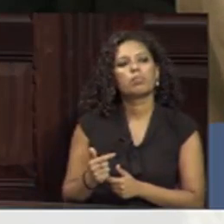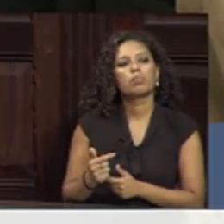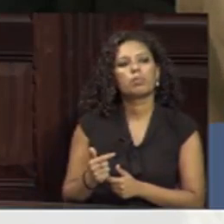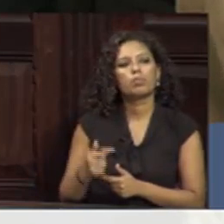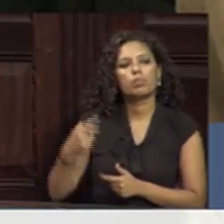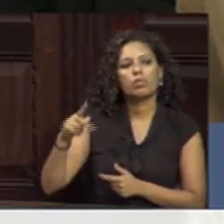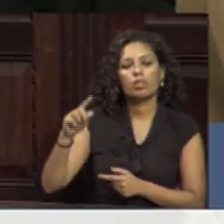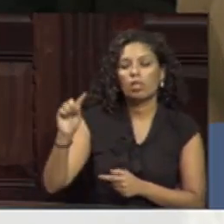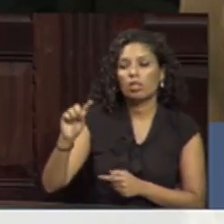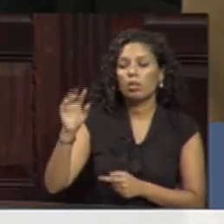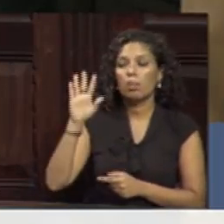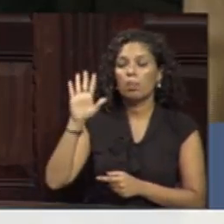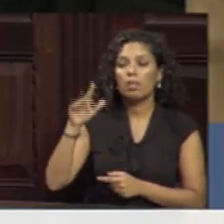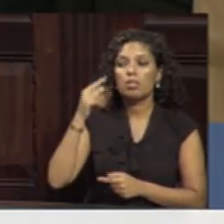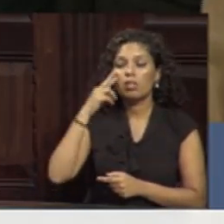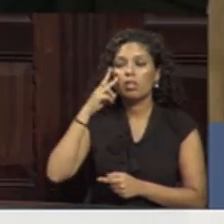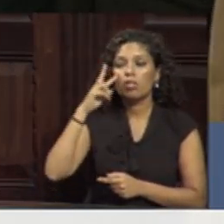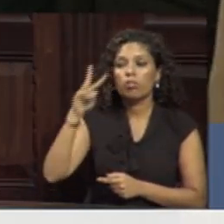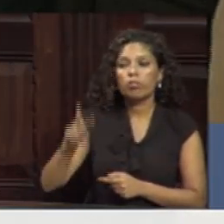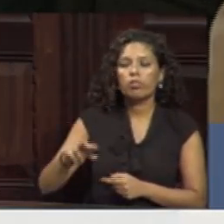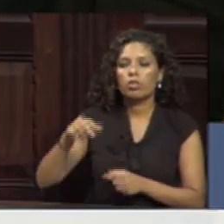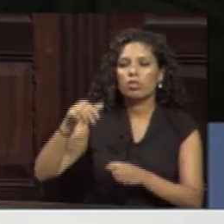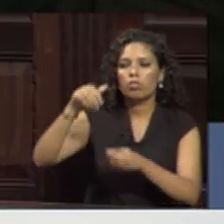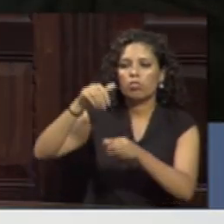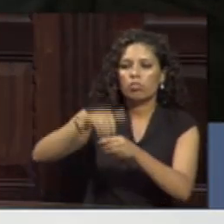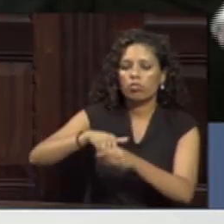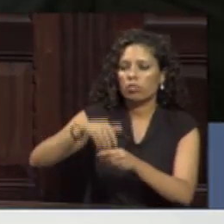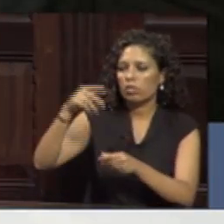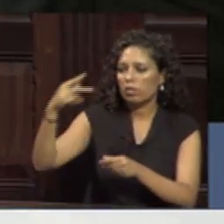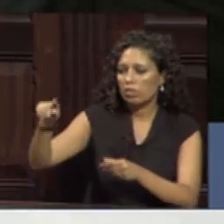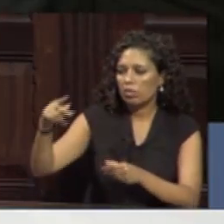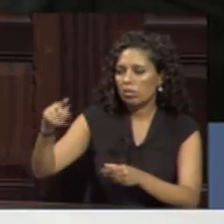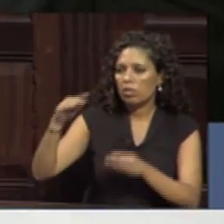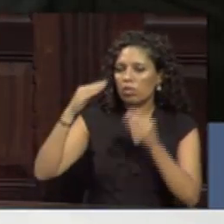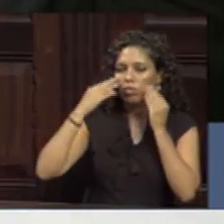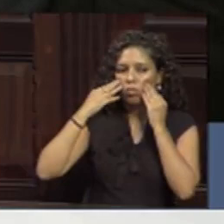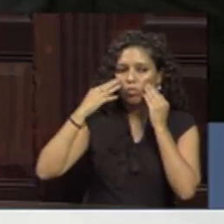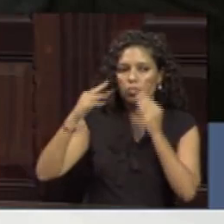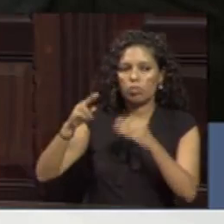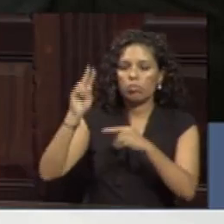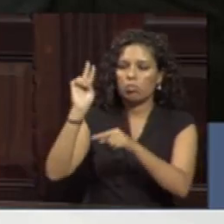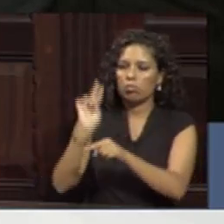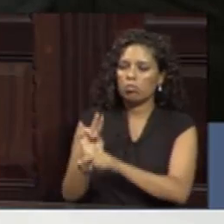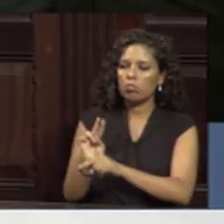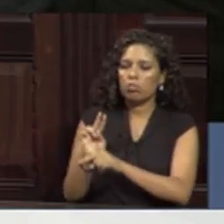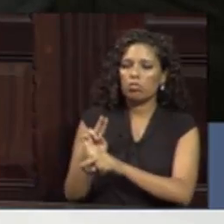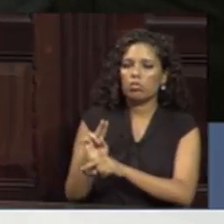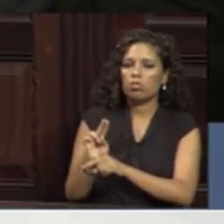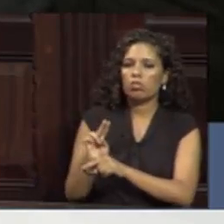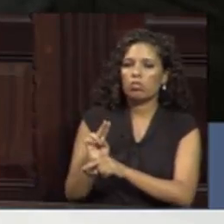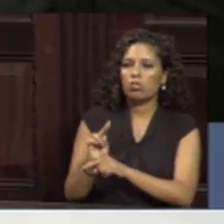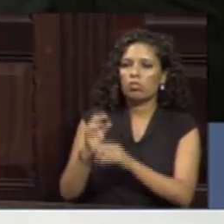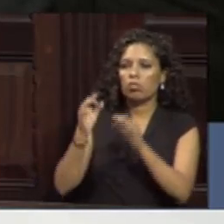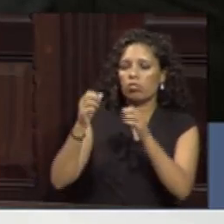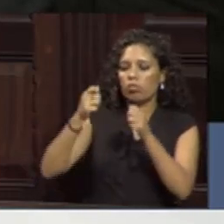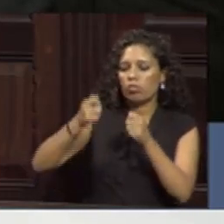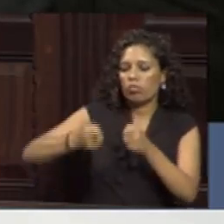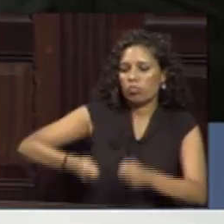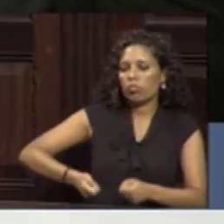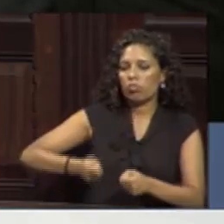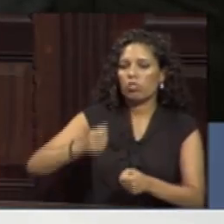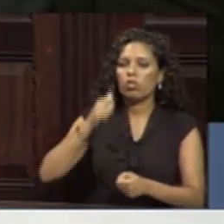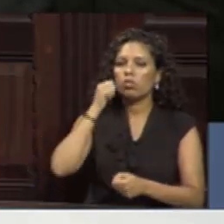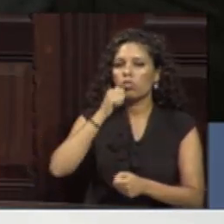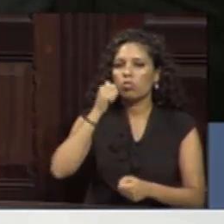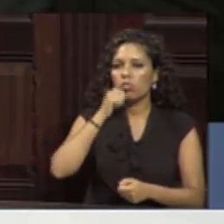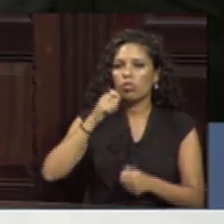uma oportunidade de uma representação legítima das mulheres, da negritude, da